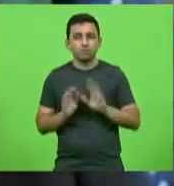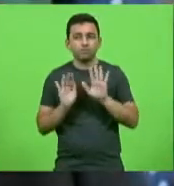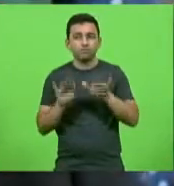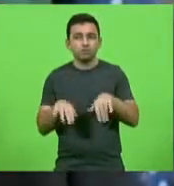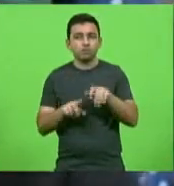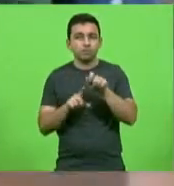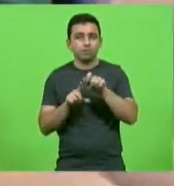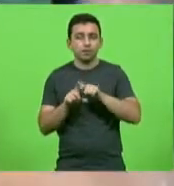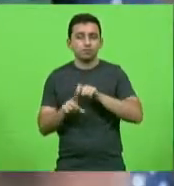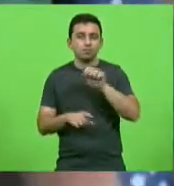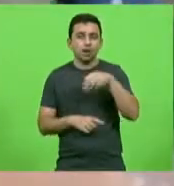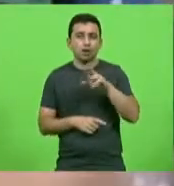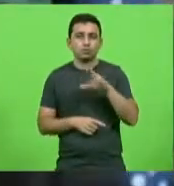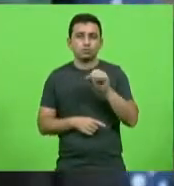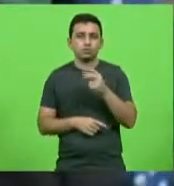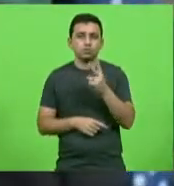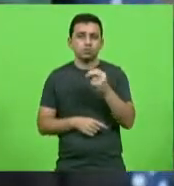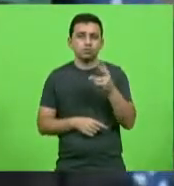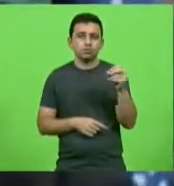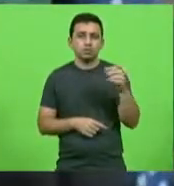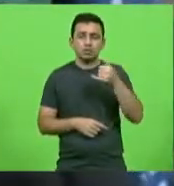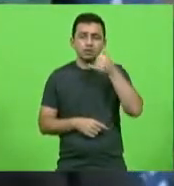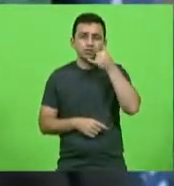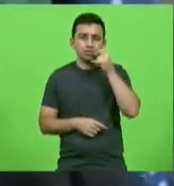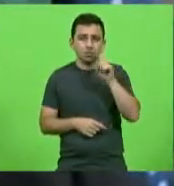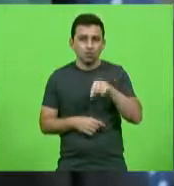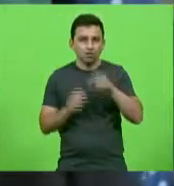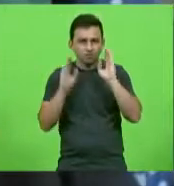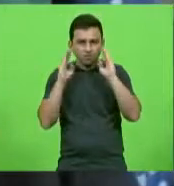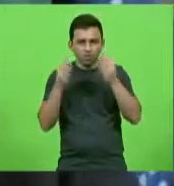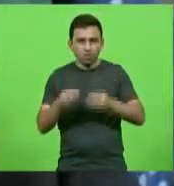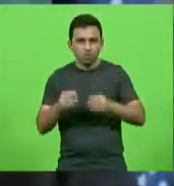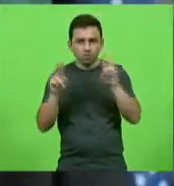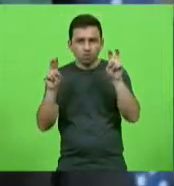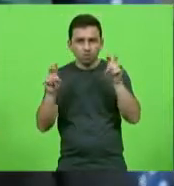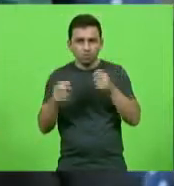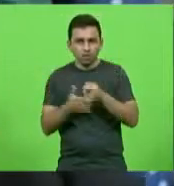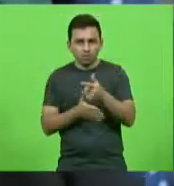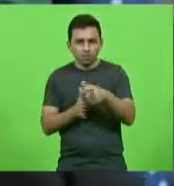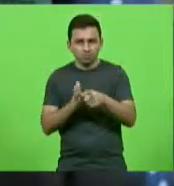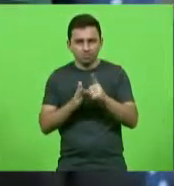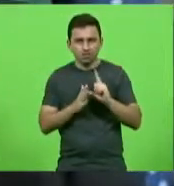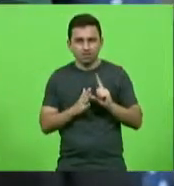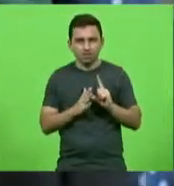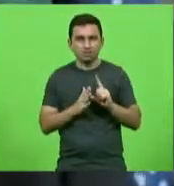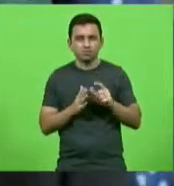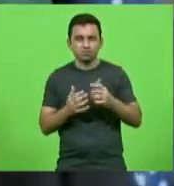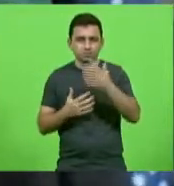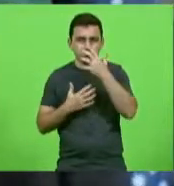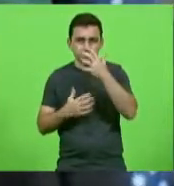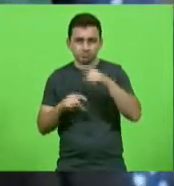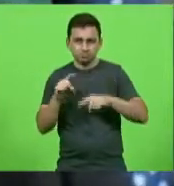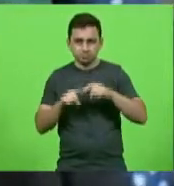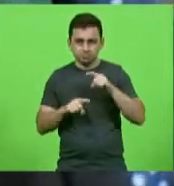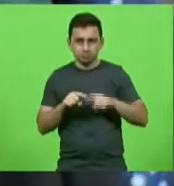março de 2020, e se a ligação se tratava exclusivamente do assunto do pagamento antecipado dos